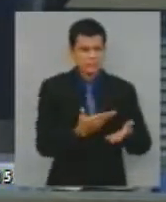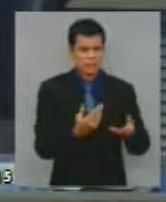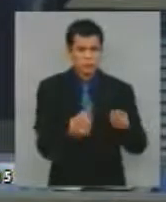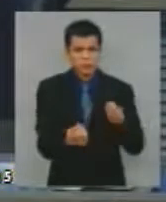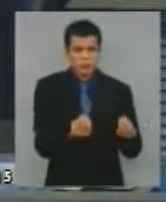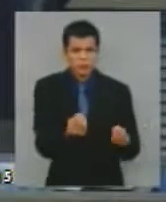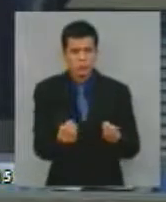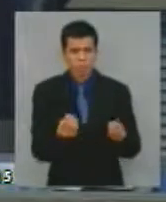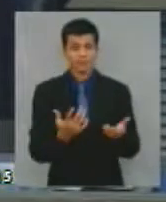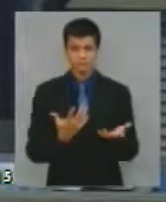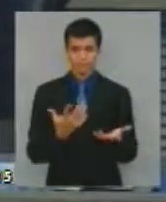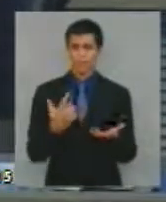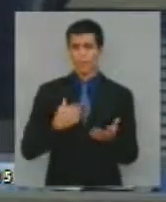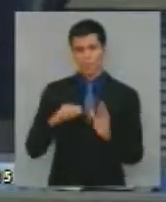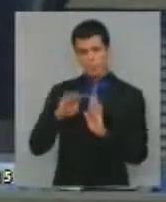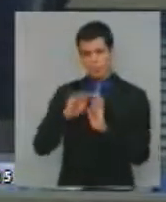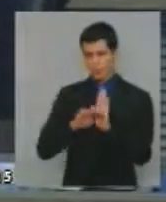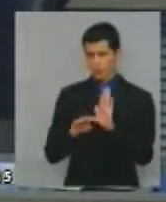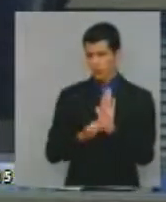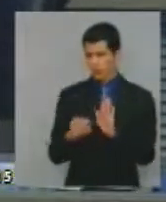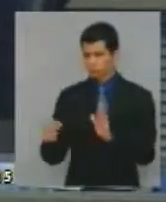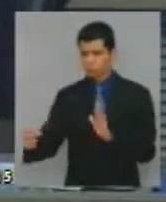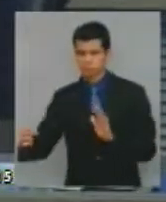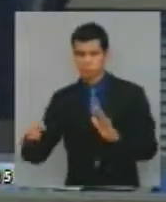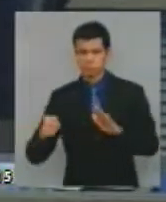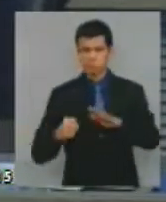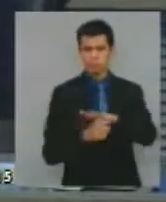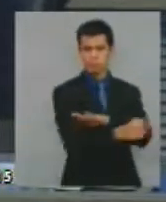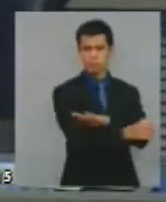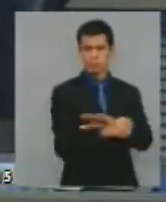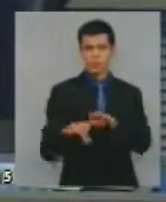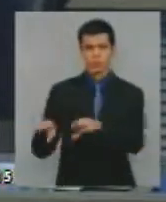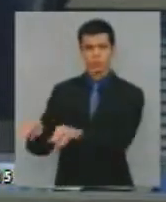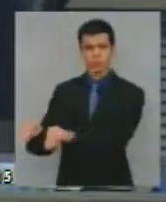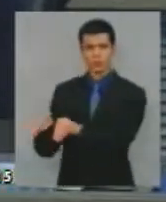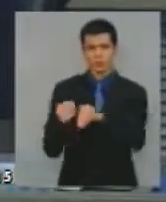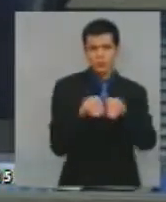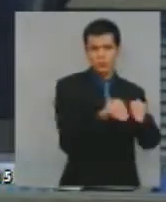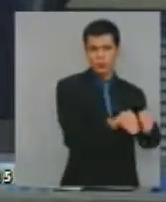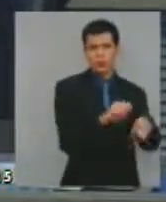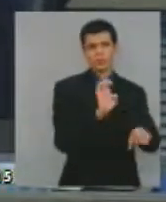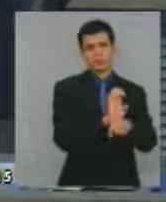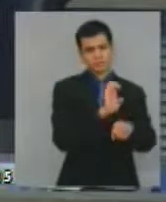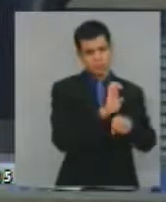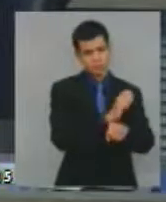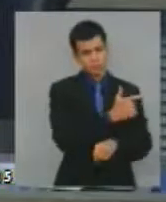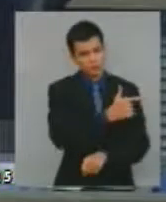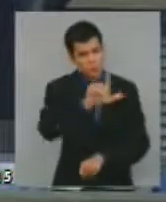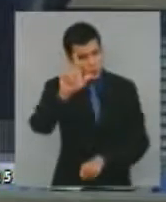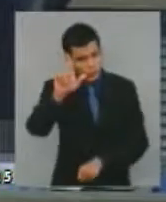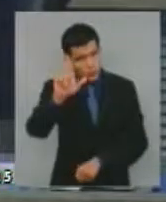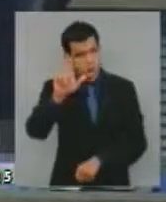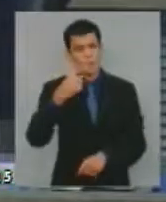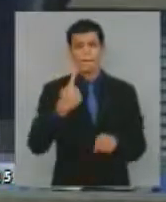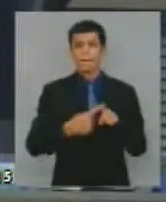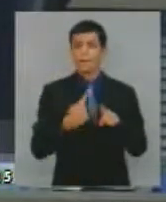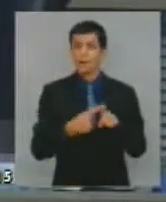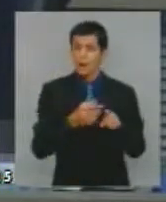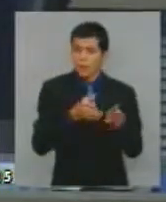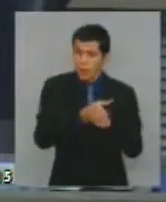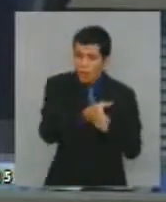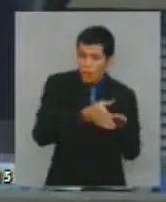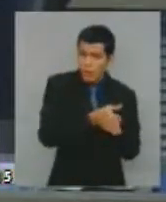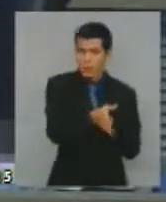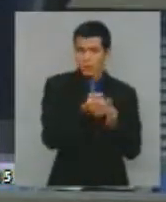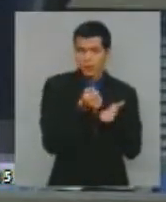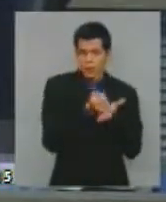total apoio à família. A família se muda para isso. Isso foi uma das medidas para poder combater